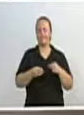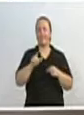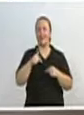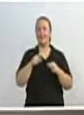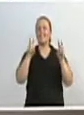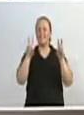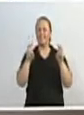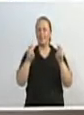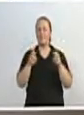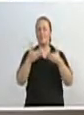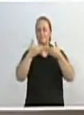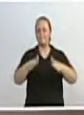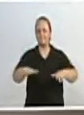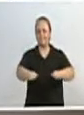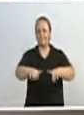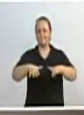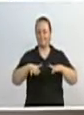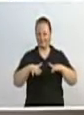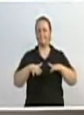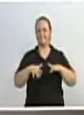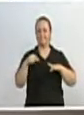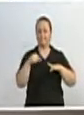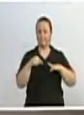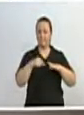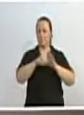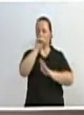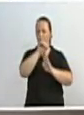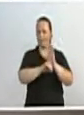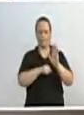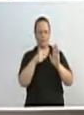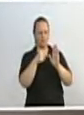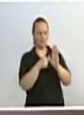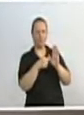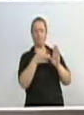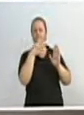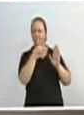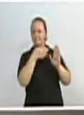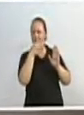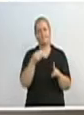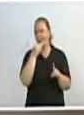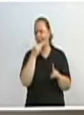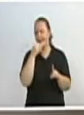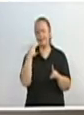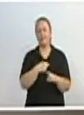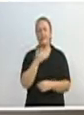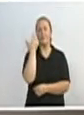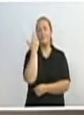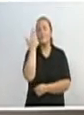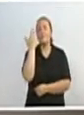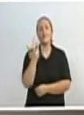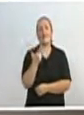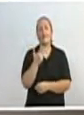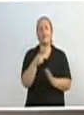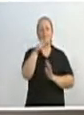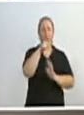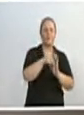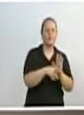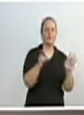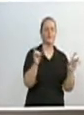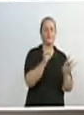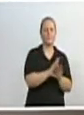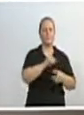famílias e vendo o potencial delas, inclusive dando um aporte, pequeno aporte financeiro, de um financiamento sem juros